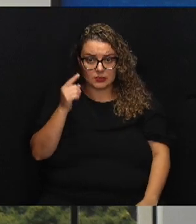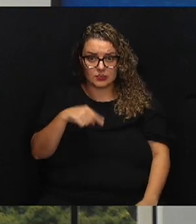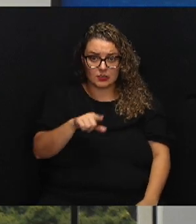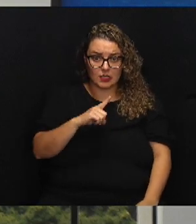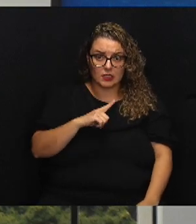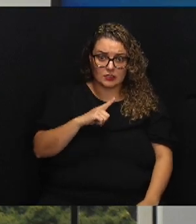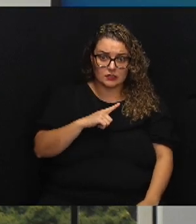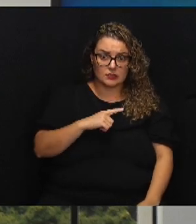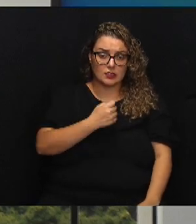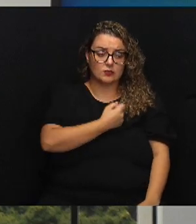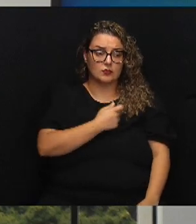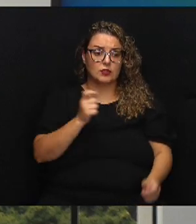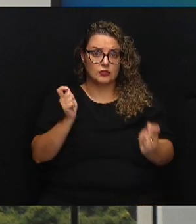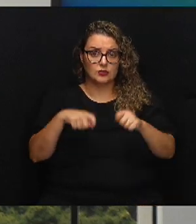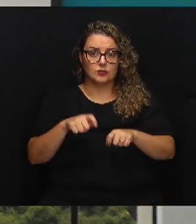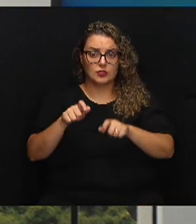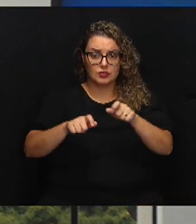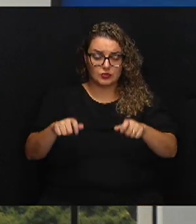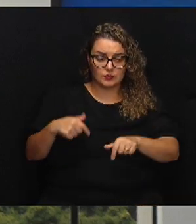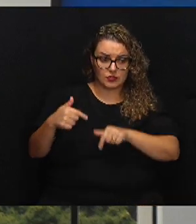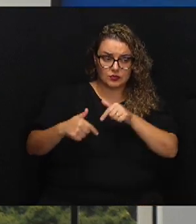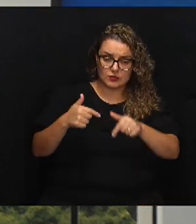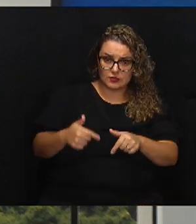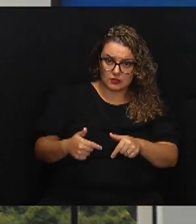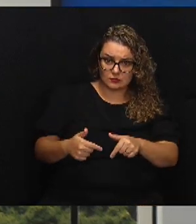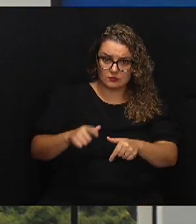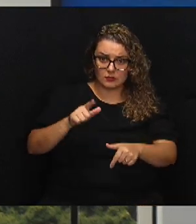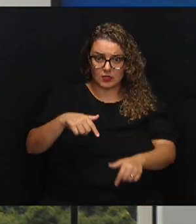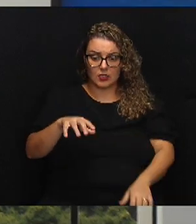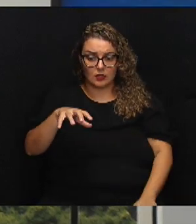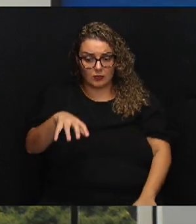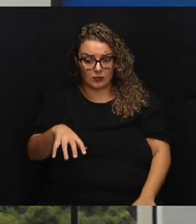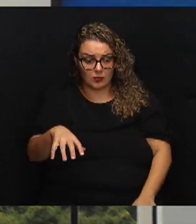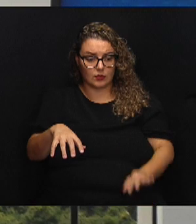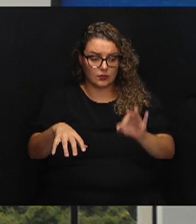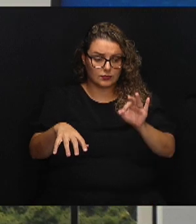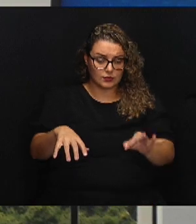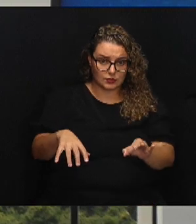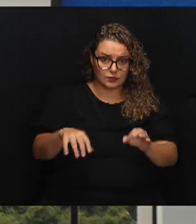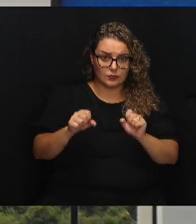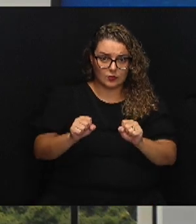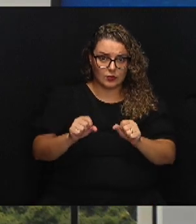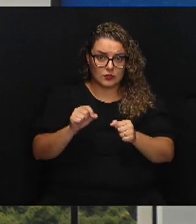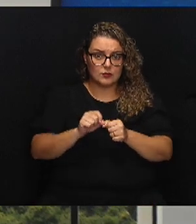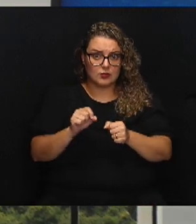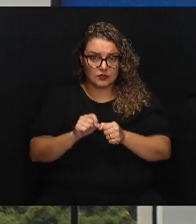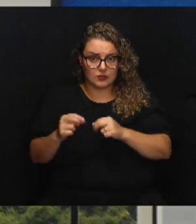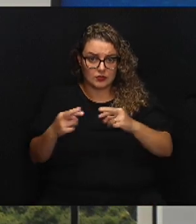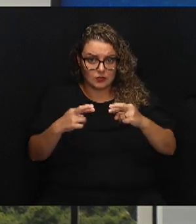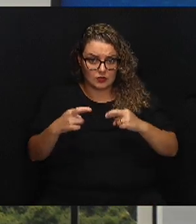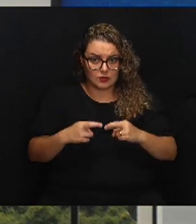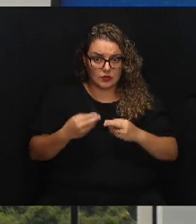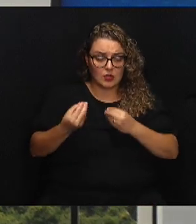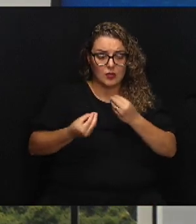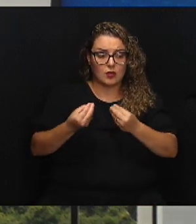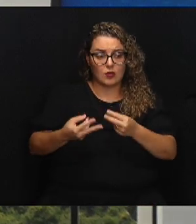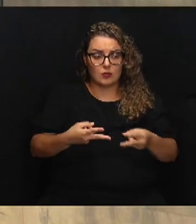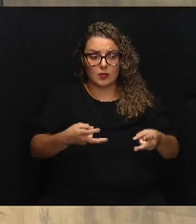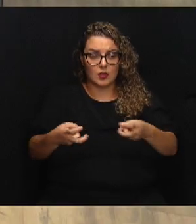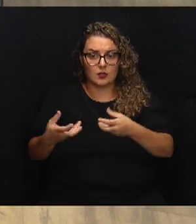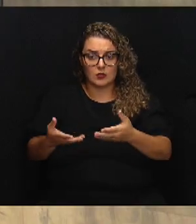número suficiente de pessoas trabalhando? É um órgão adequado para poder fazer esta fiscalização? Como é que vocês